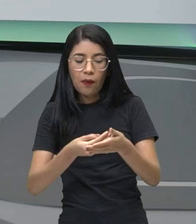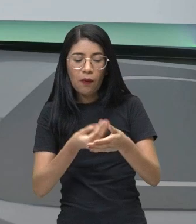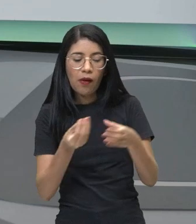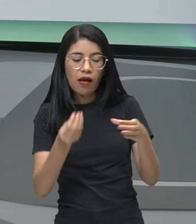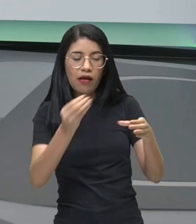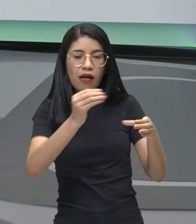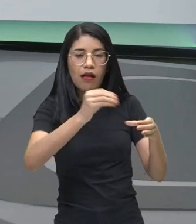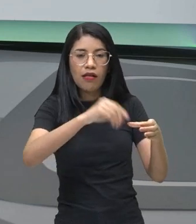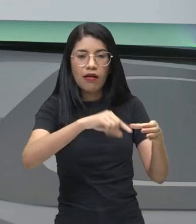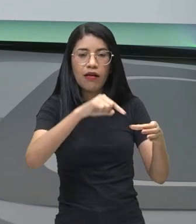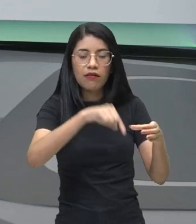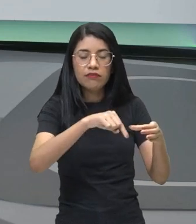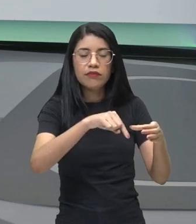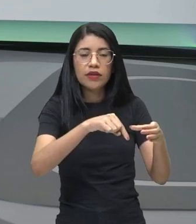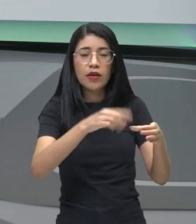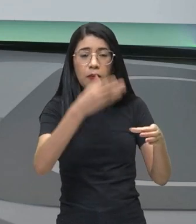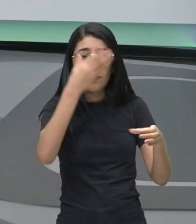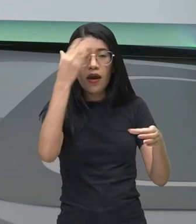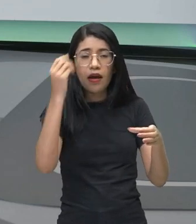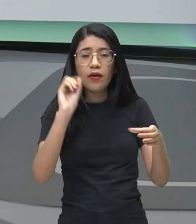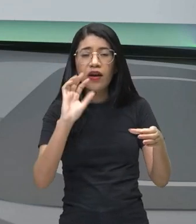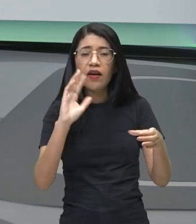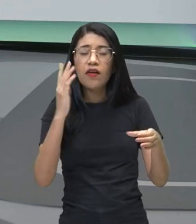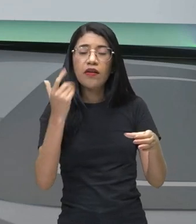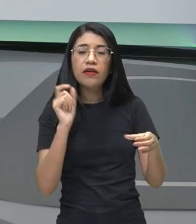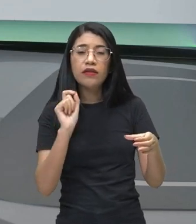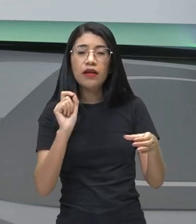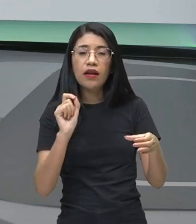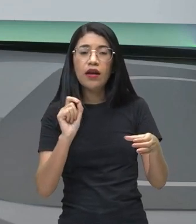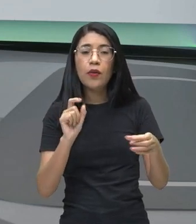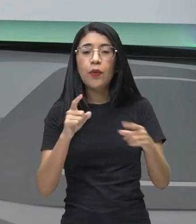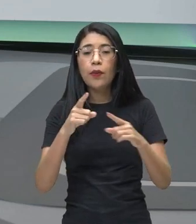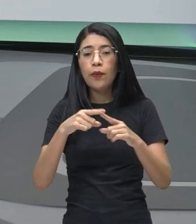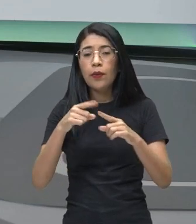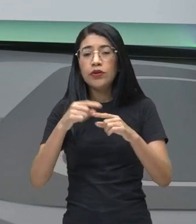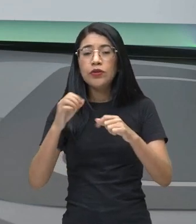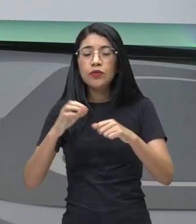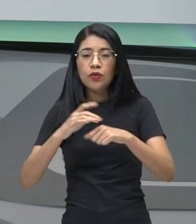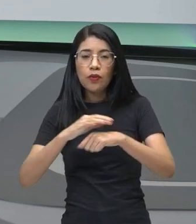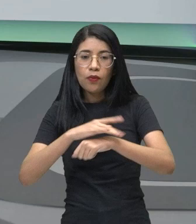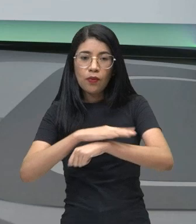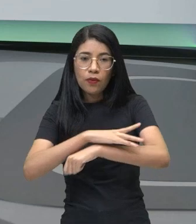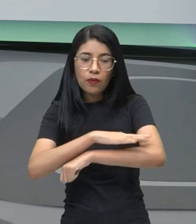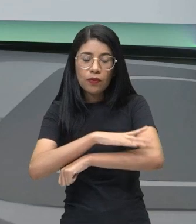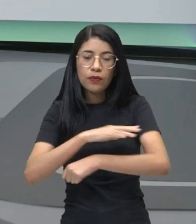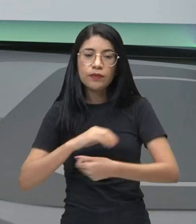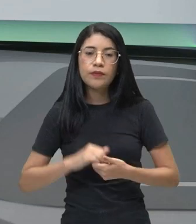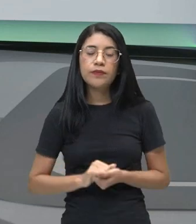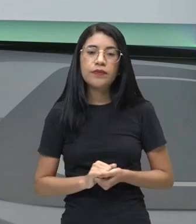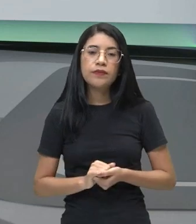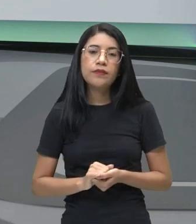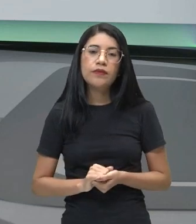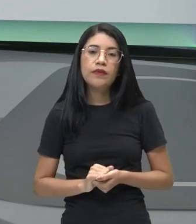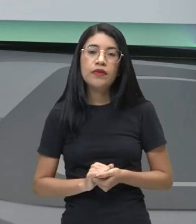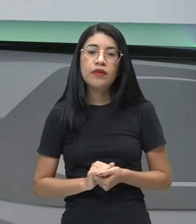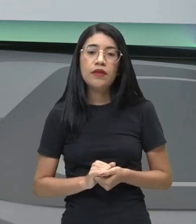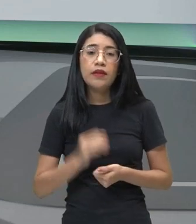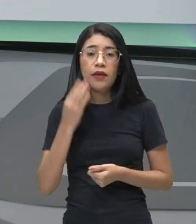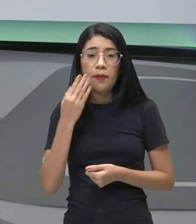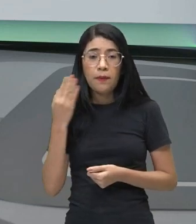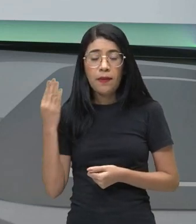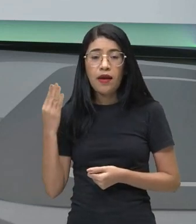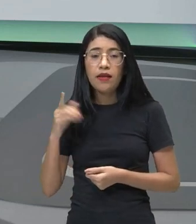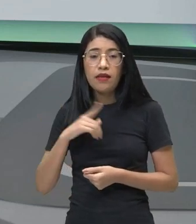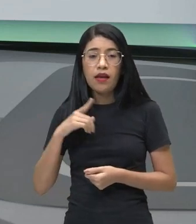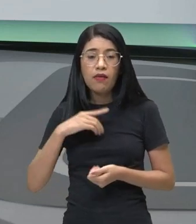Se eu esquecer ela ali, a colher, vai ocorrer o quê? O tipo de propagação. Vejam que aparece ali, ó, uma colher